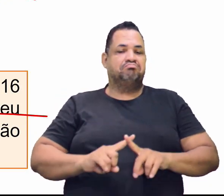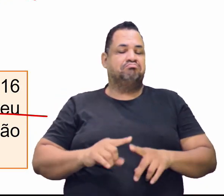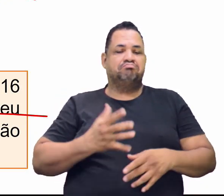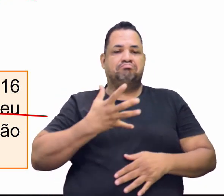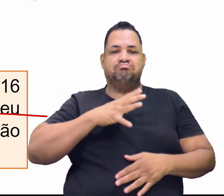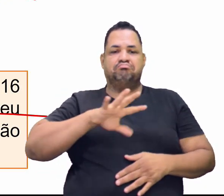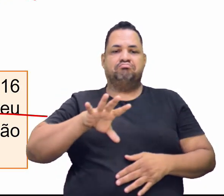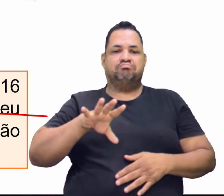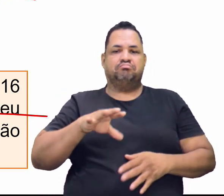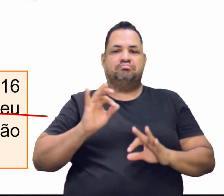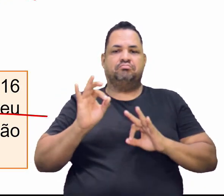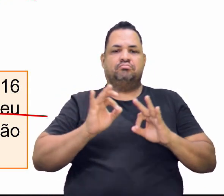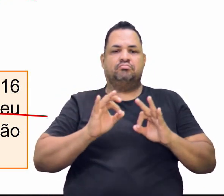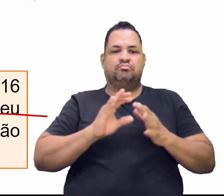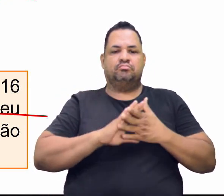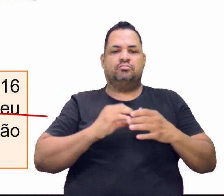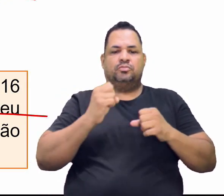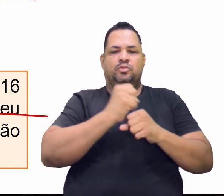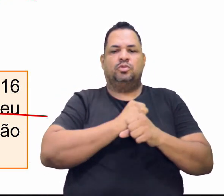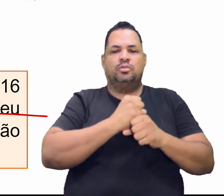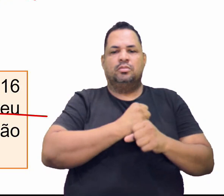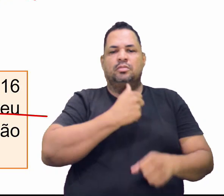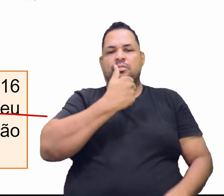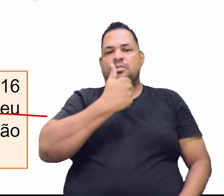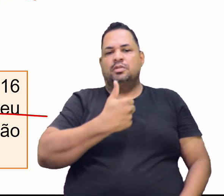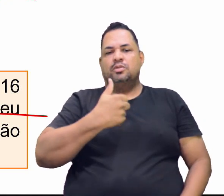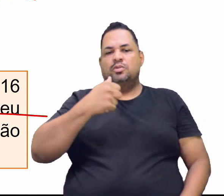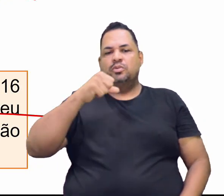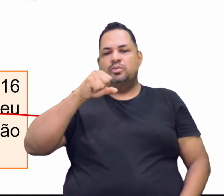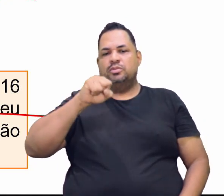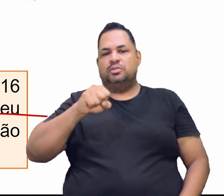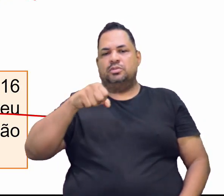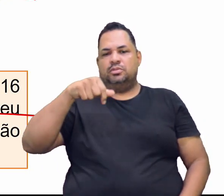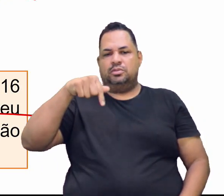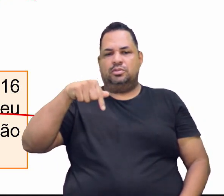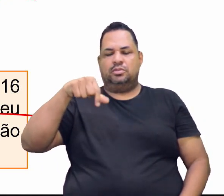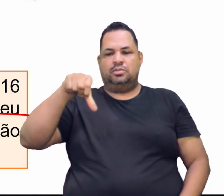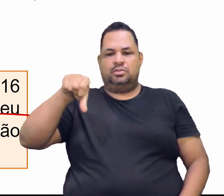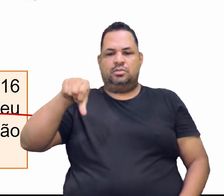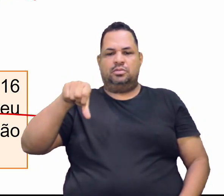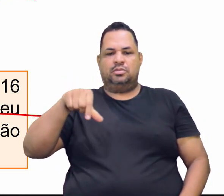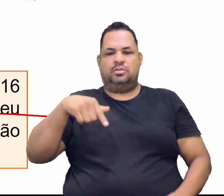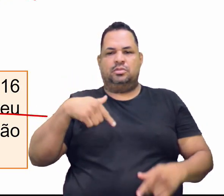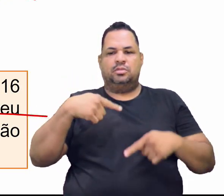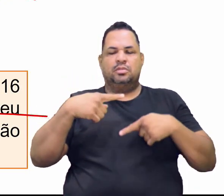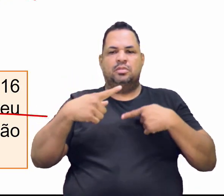também. E aí, isso foi em 1879,